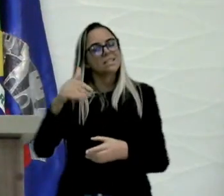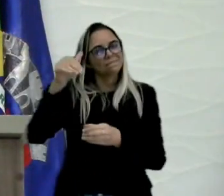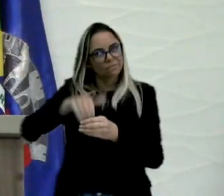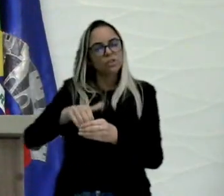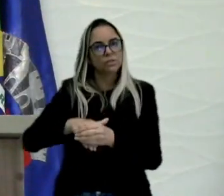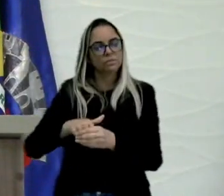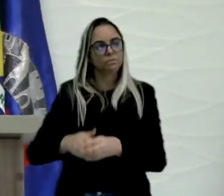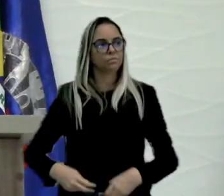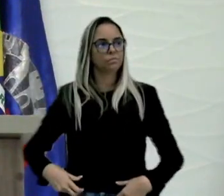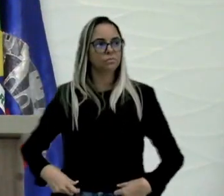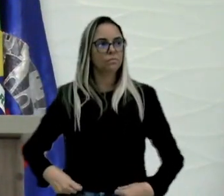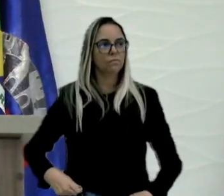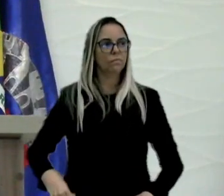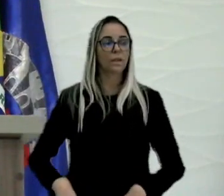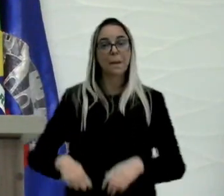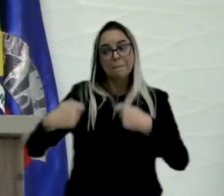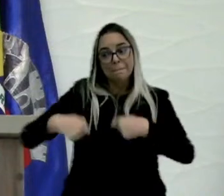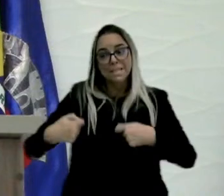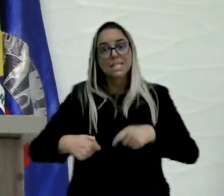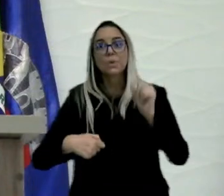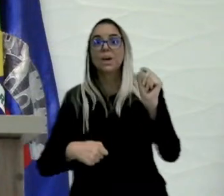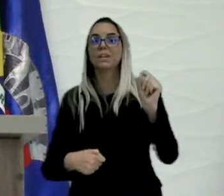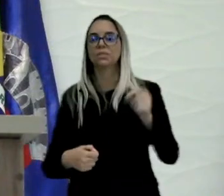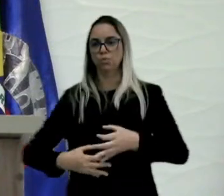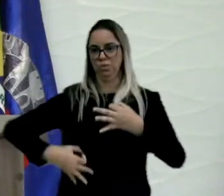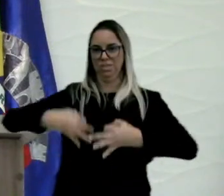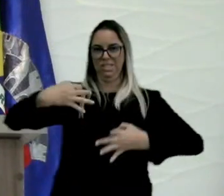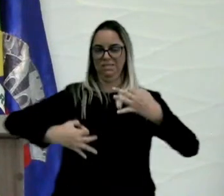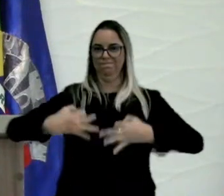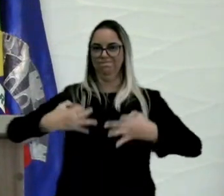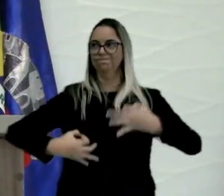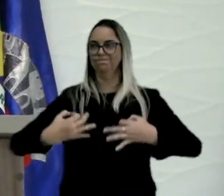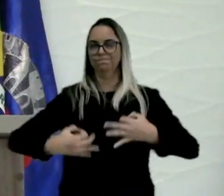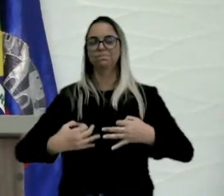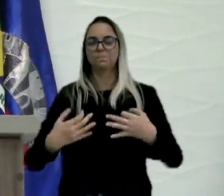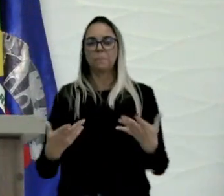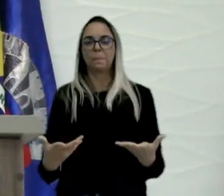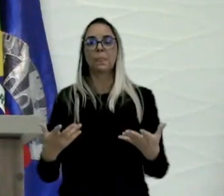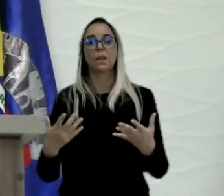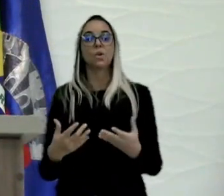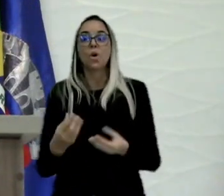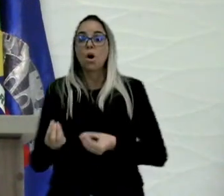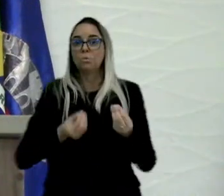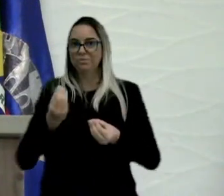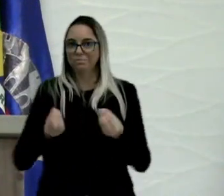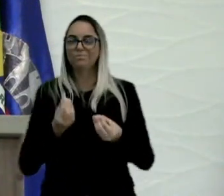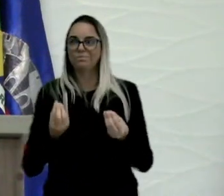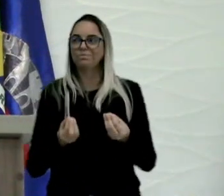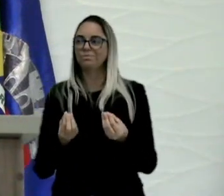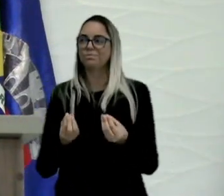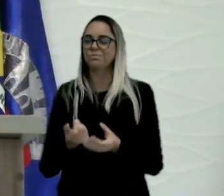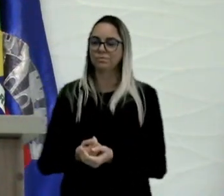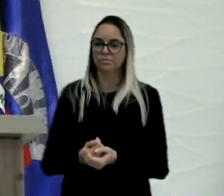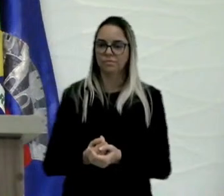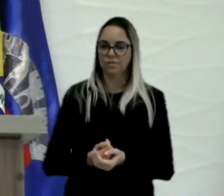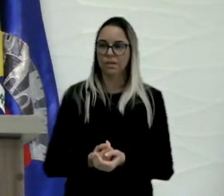é necessário que a justiça esteja a a disposições